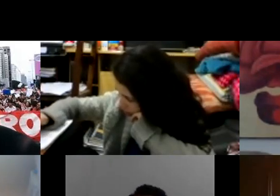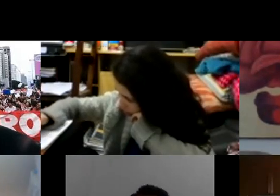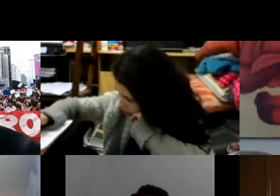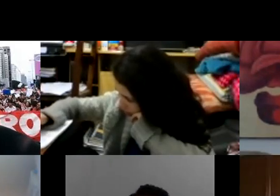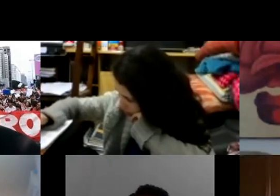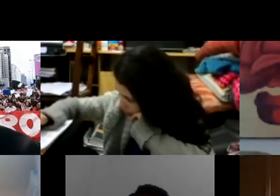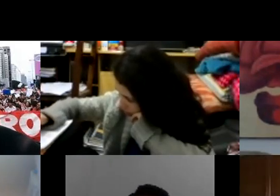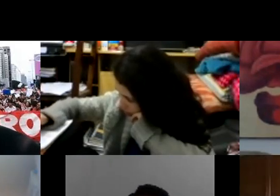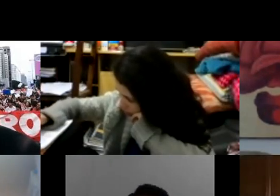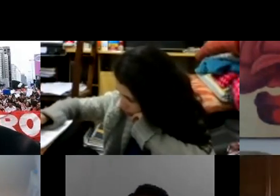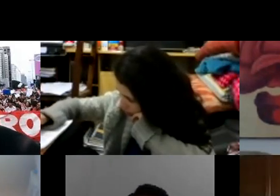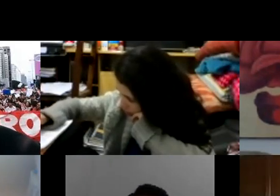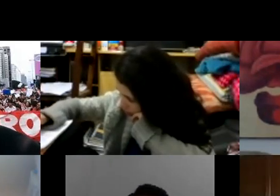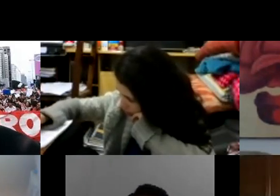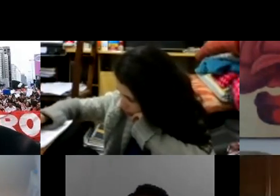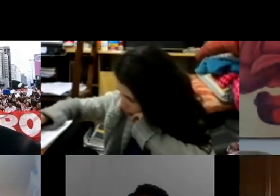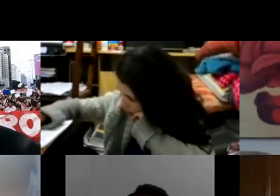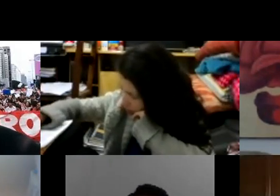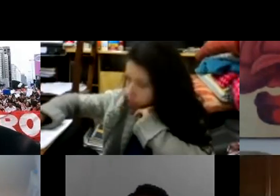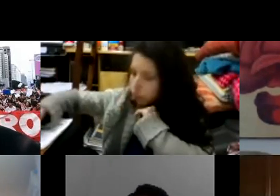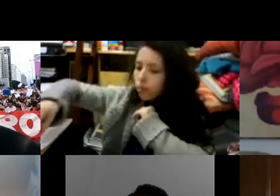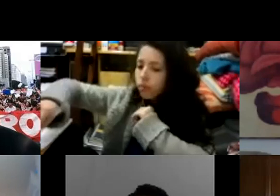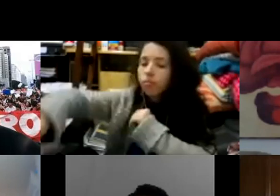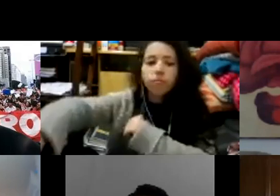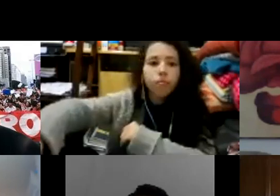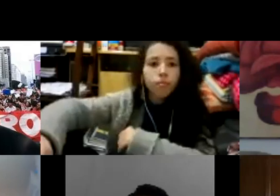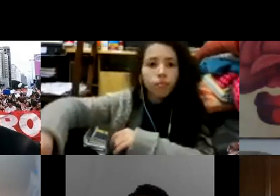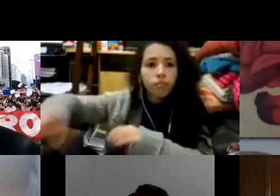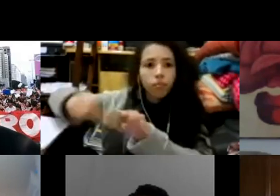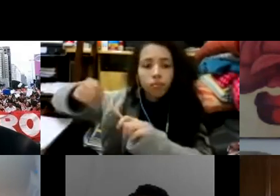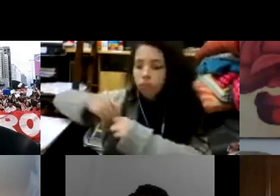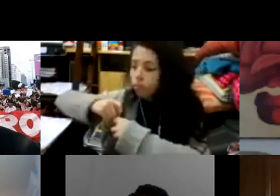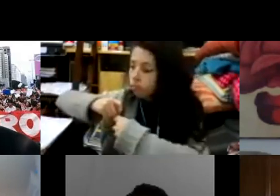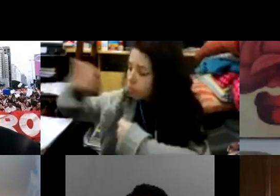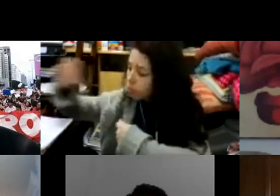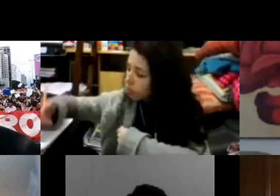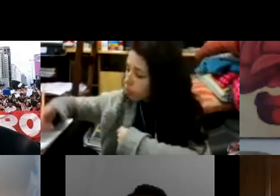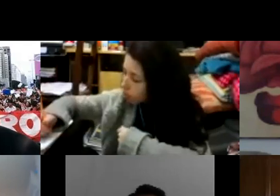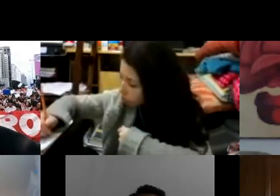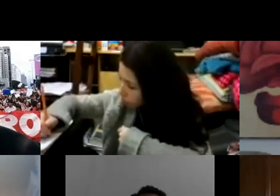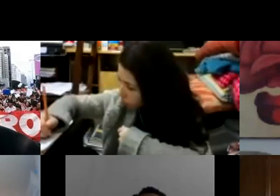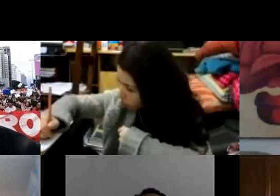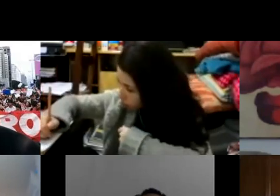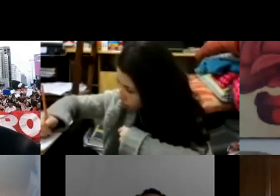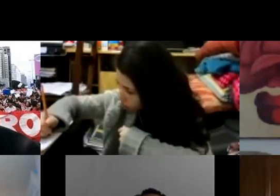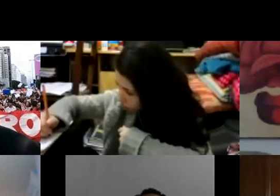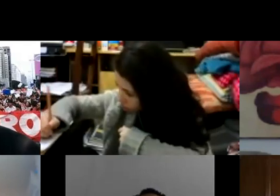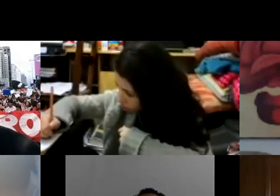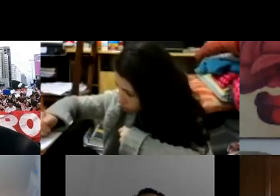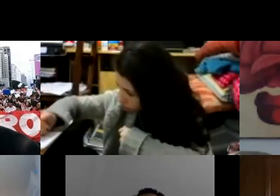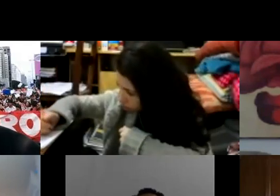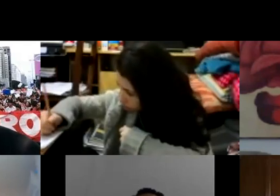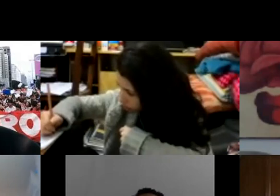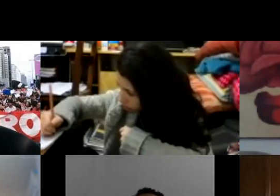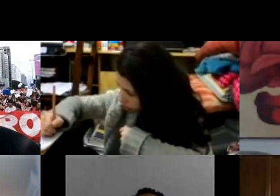problema no uso da palavra dialética. Vocês pensem no Engels, né, que usou aquela expressão num texto seu de popularização do marxismo